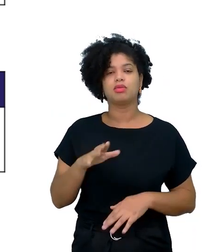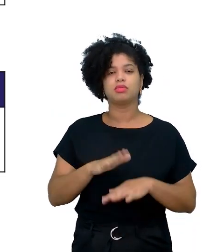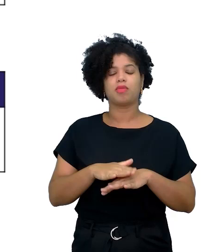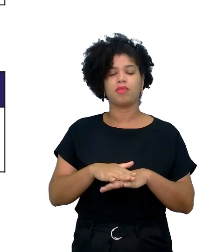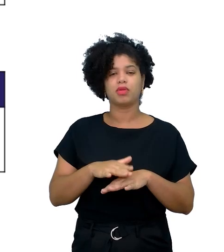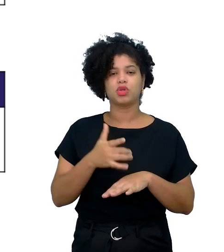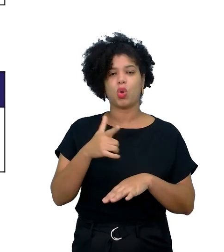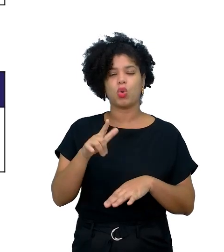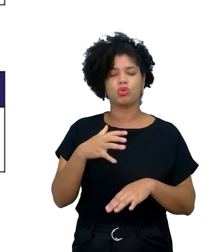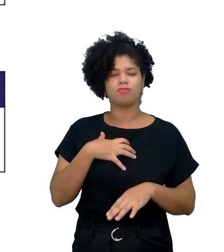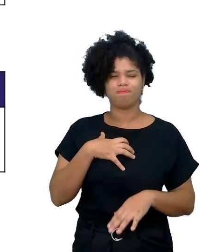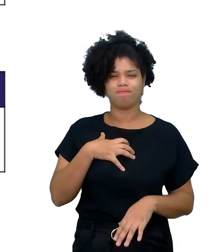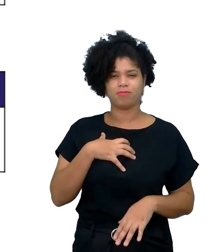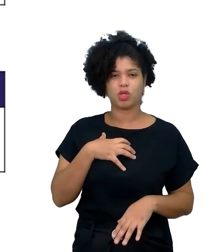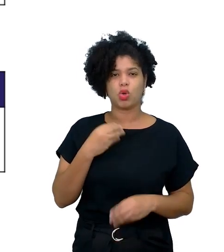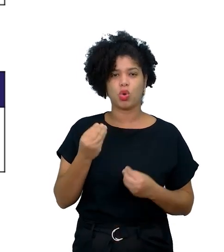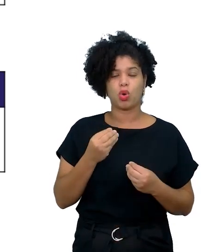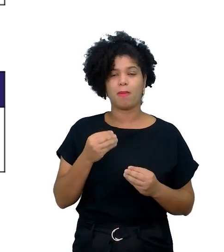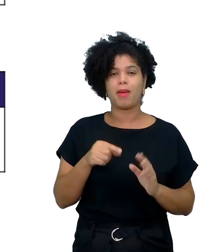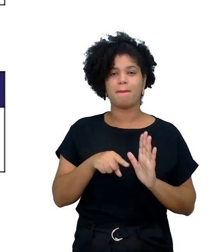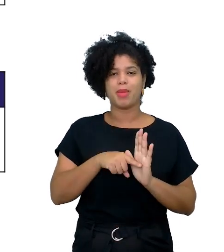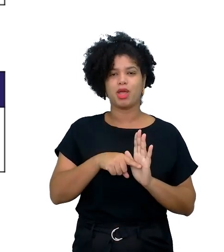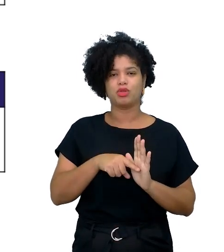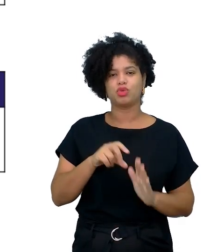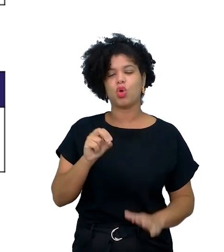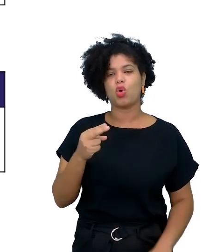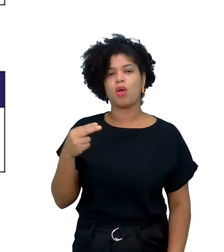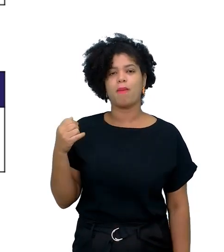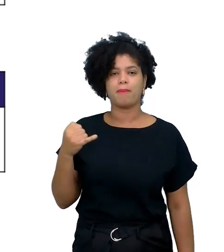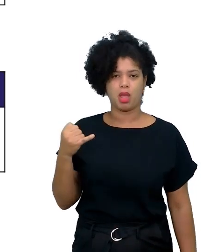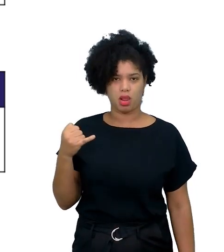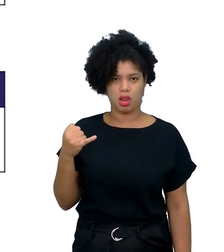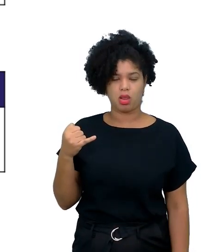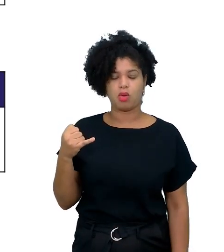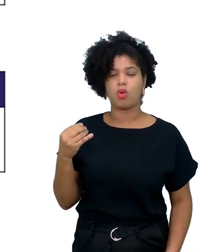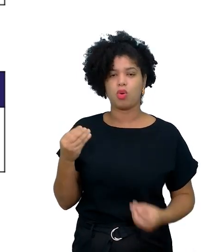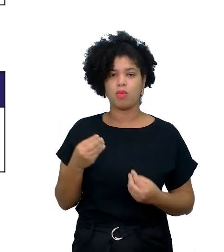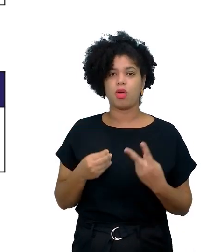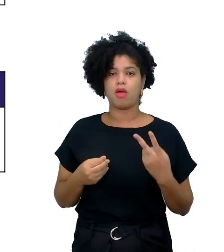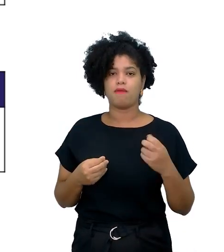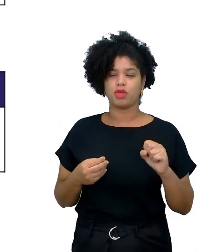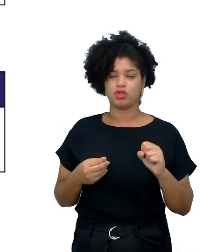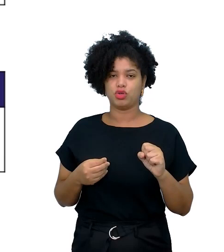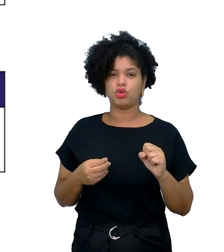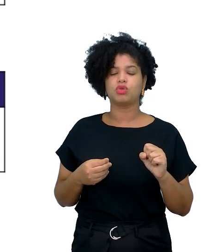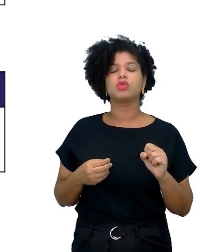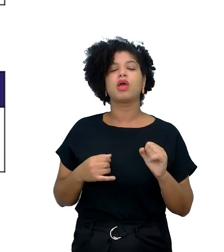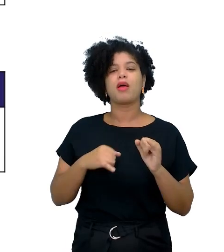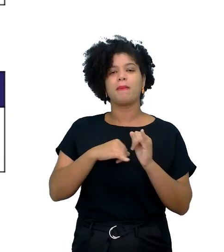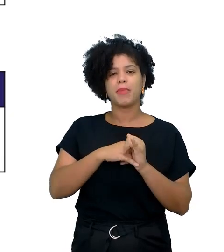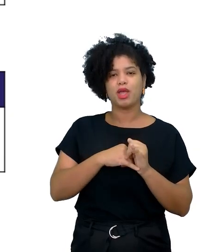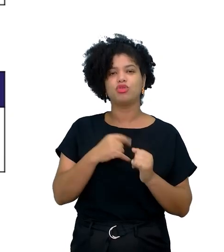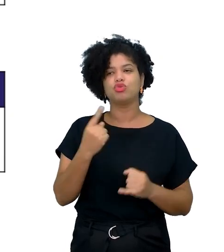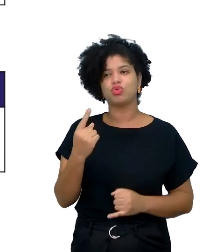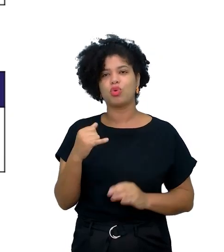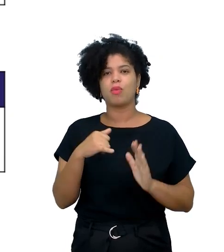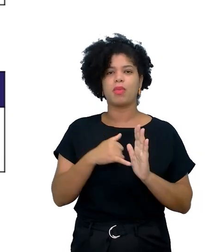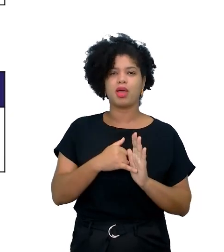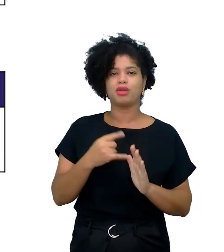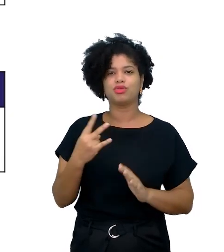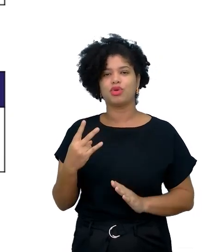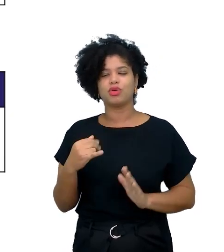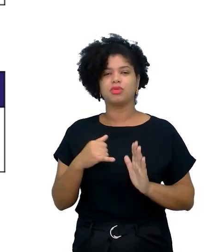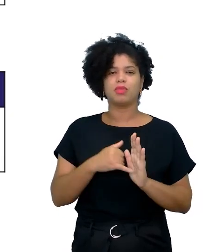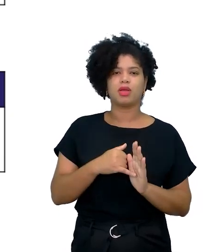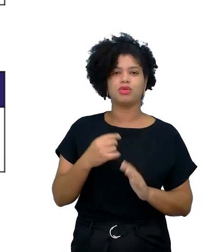né, de subtração aqui, subtrativo, a partir do 28 e subtraindo de 1 em 1, né,